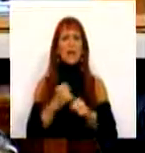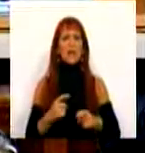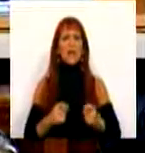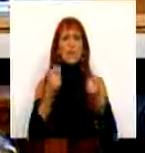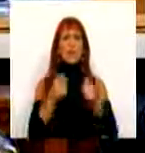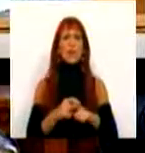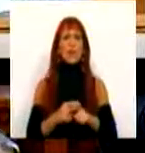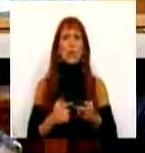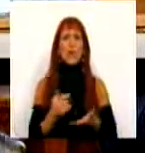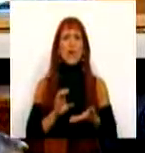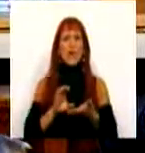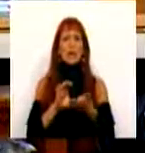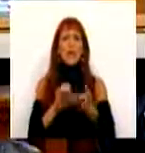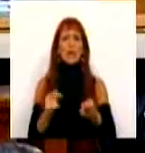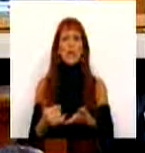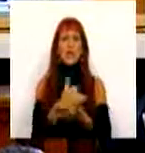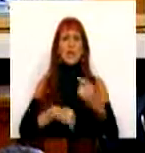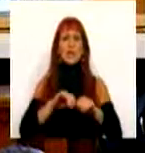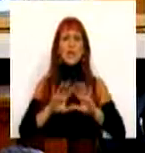por receitas gerais, de